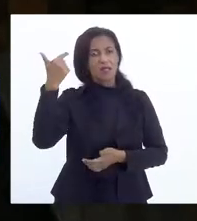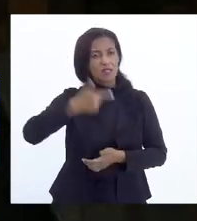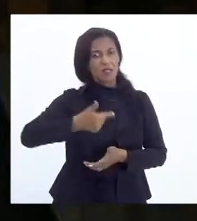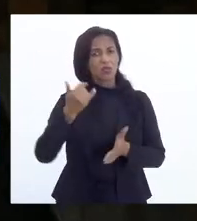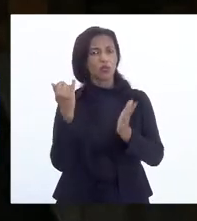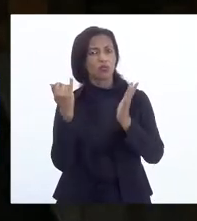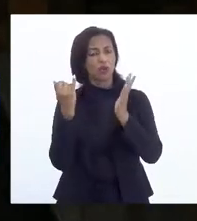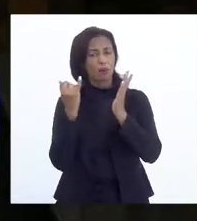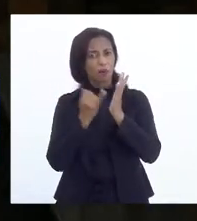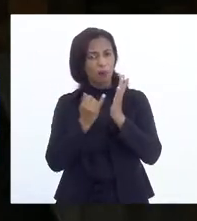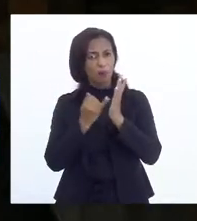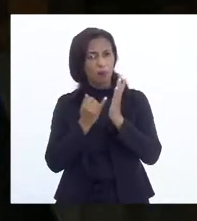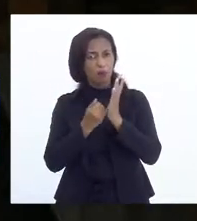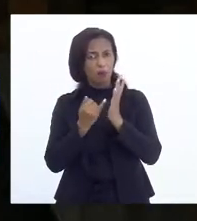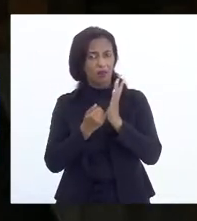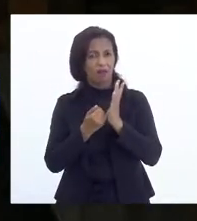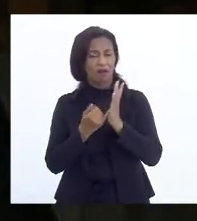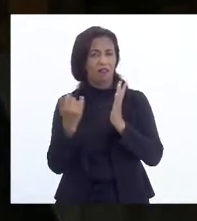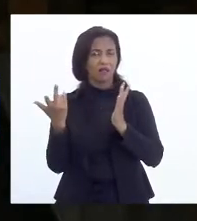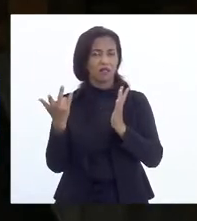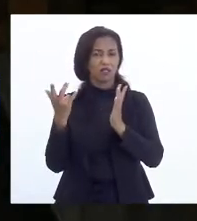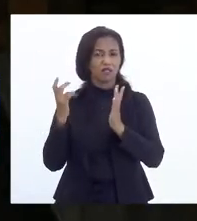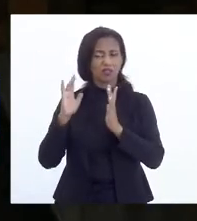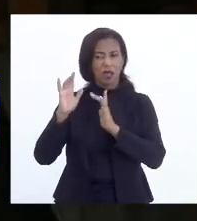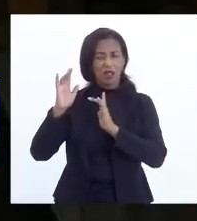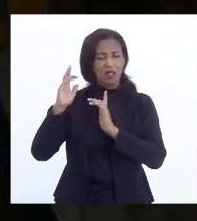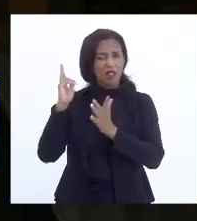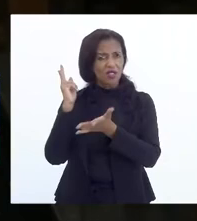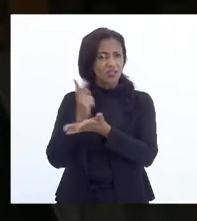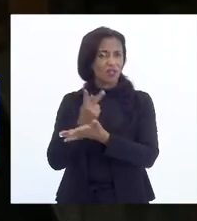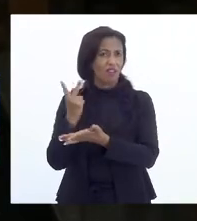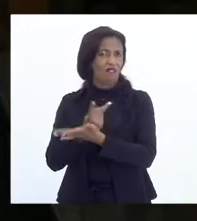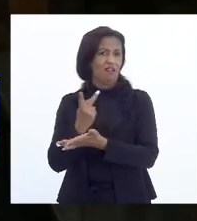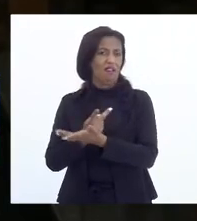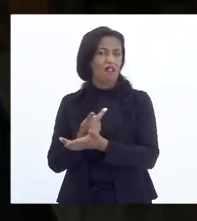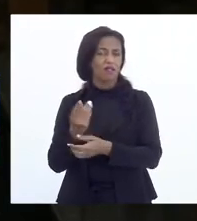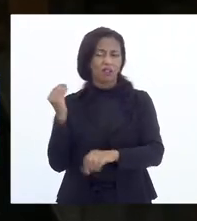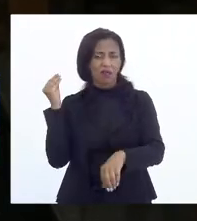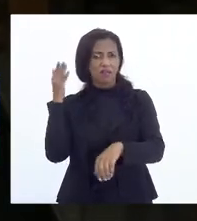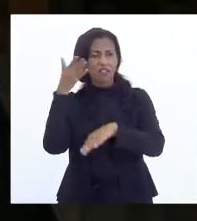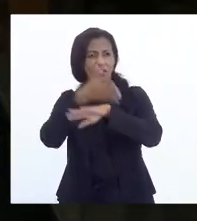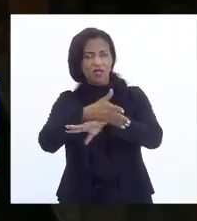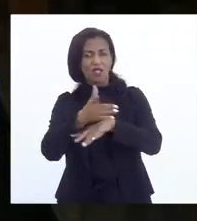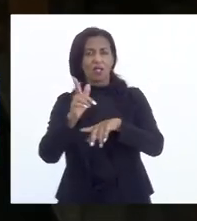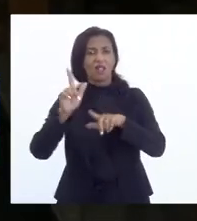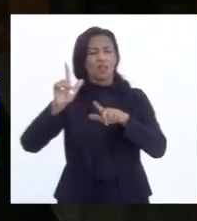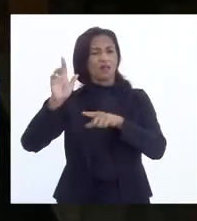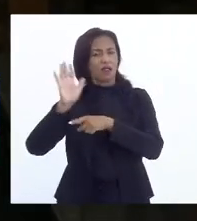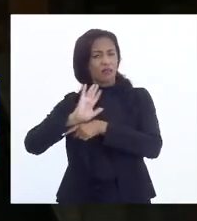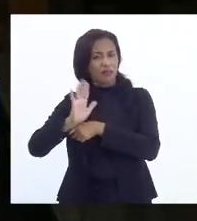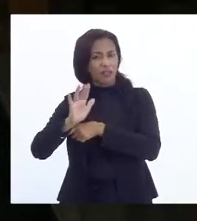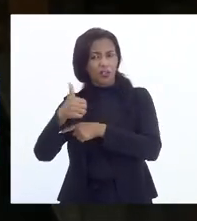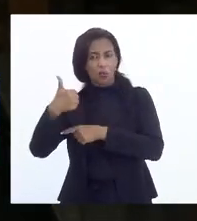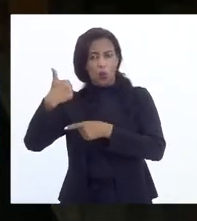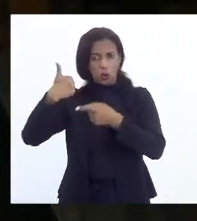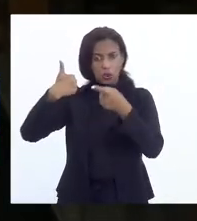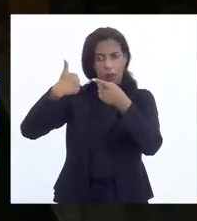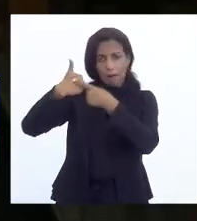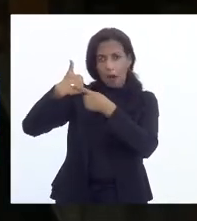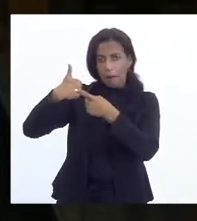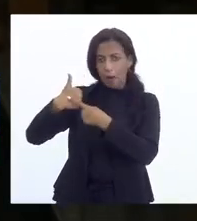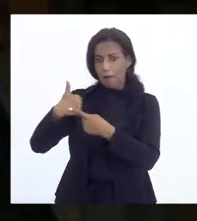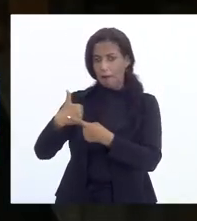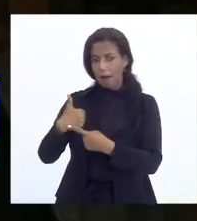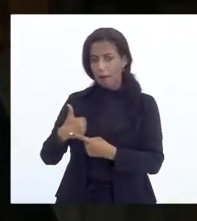na imprensa, são monetizadas. Cada vez que ele publica um vídeo e esse vídeo recebe curtidas,